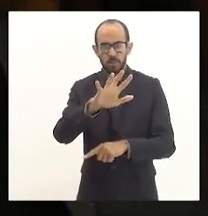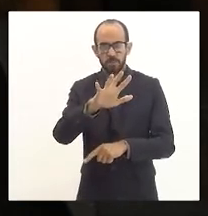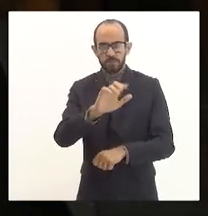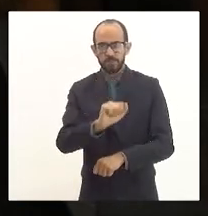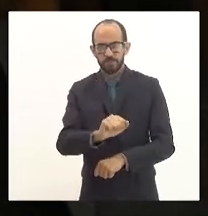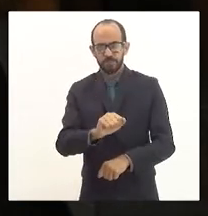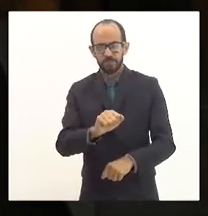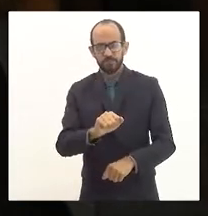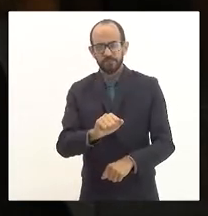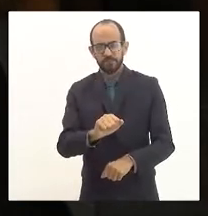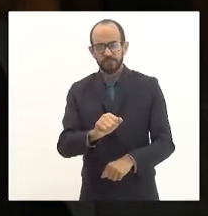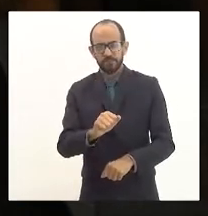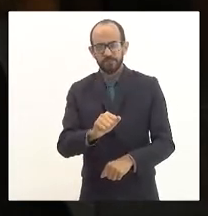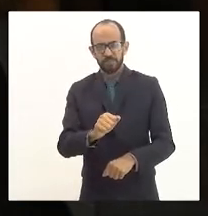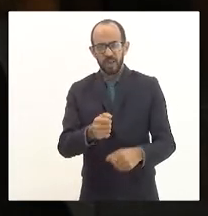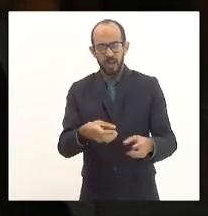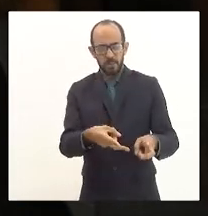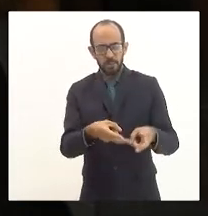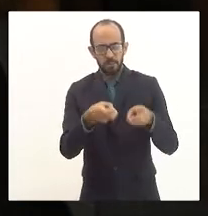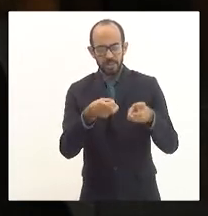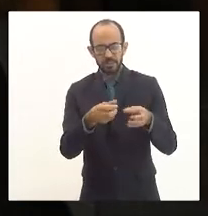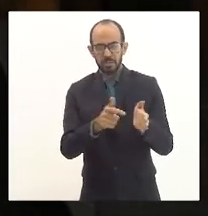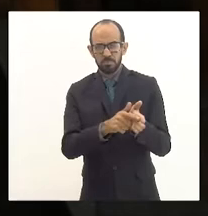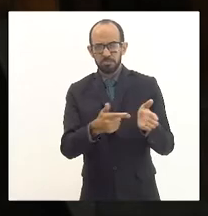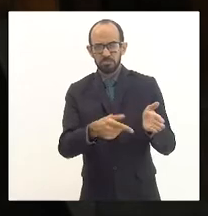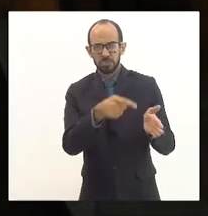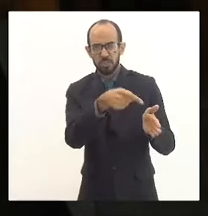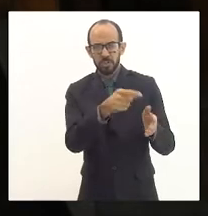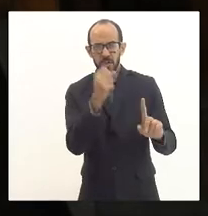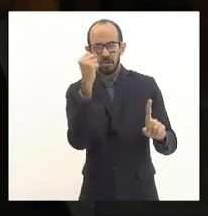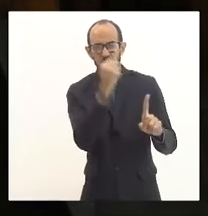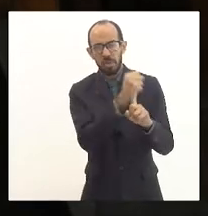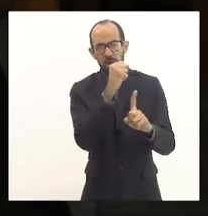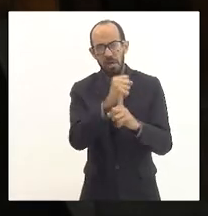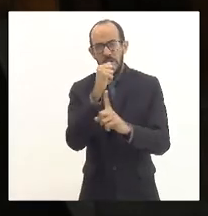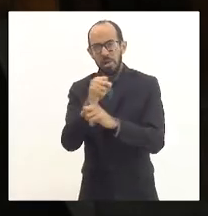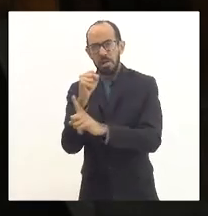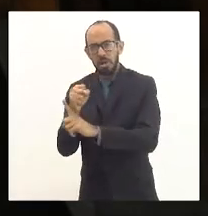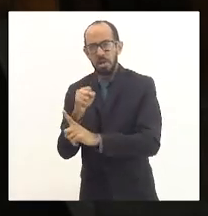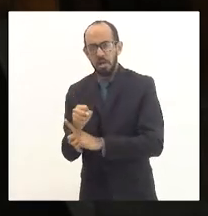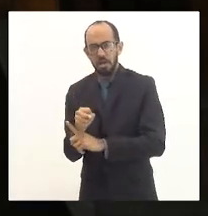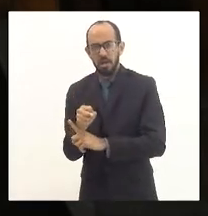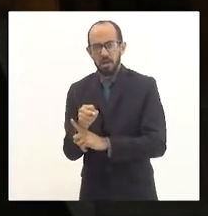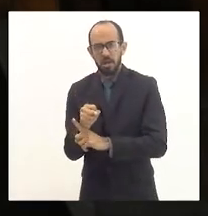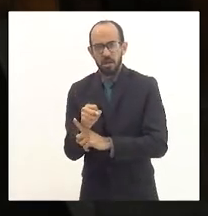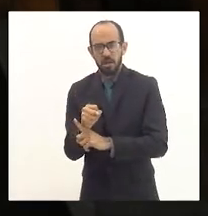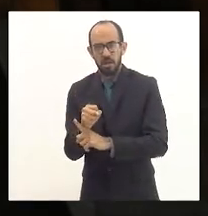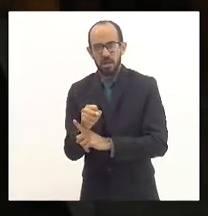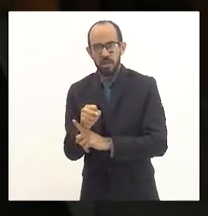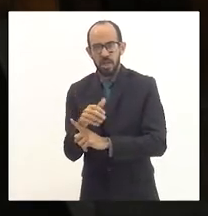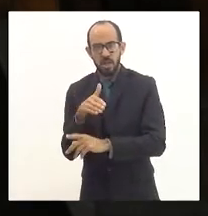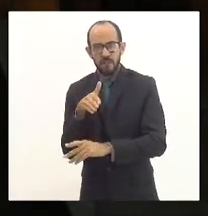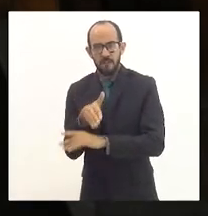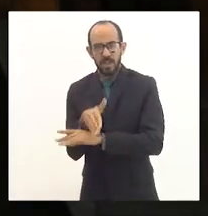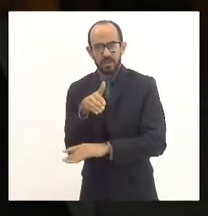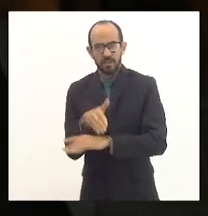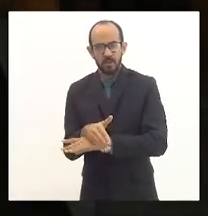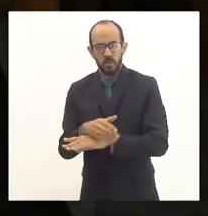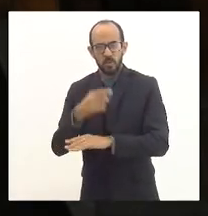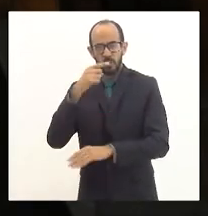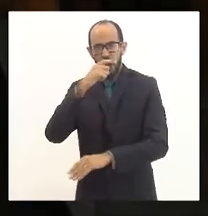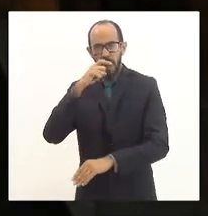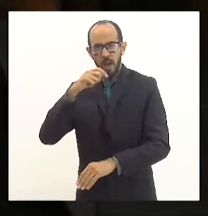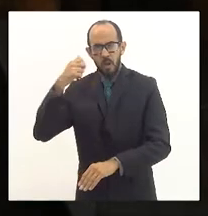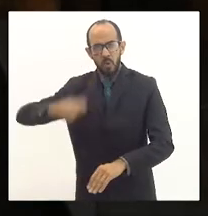o encontro a chacina O que é a invasão russa